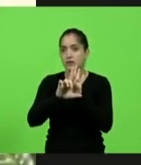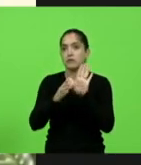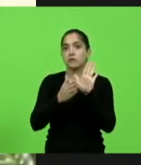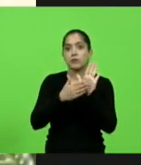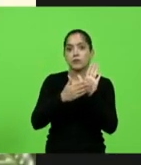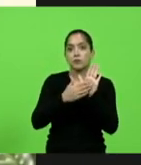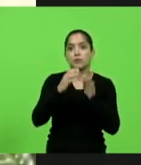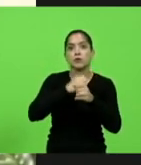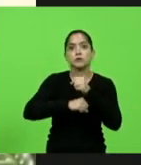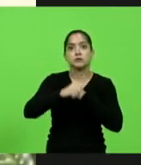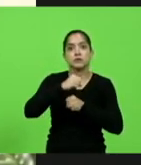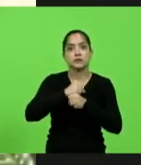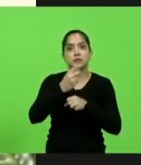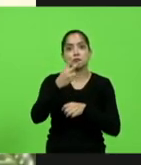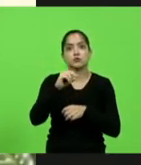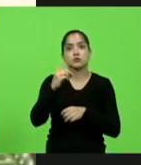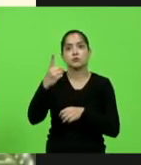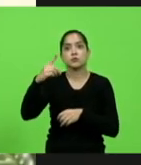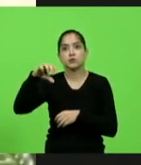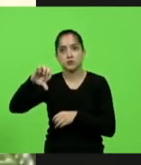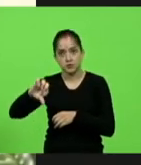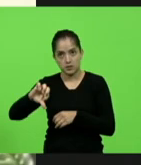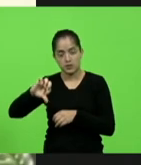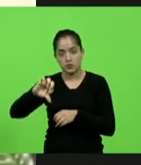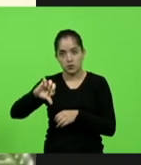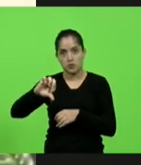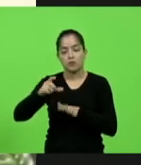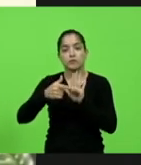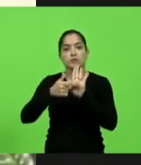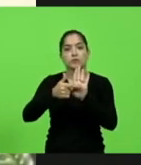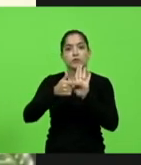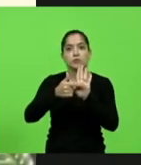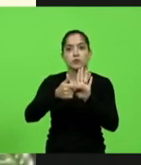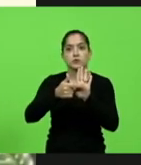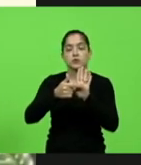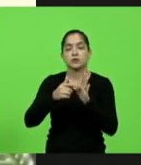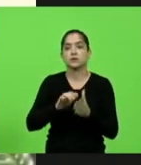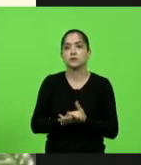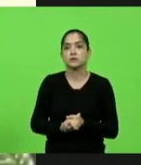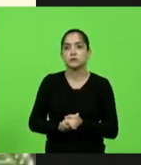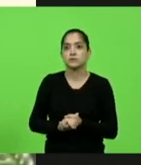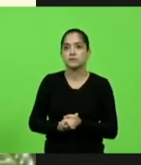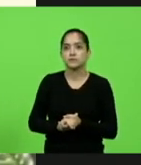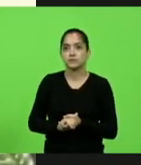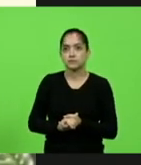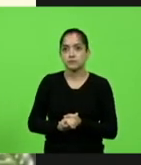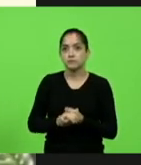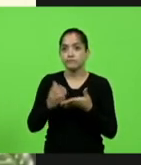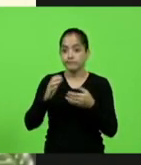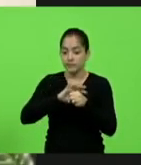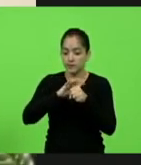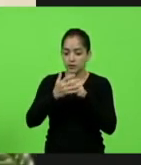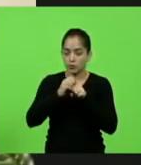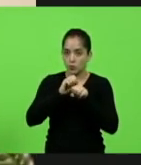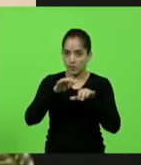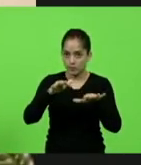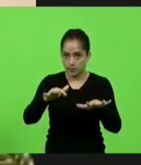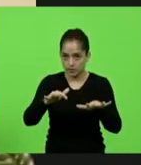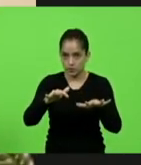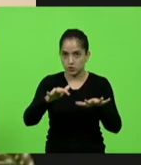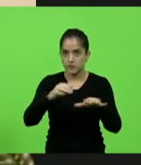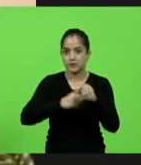2019, pelo andamento do que foi colocado no início desse debate, e a pandemia, em 2020,